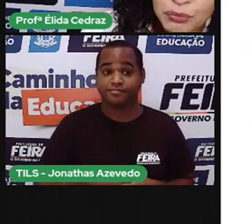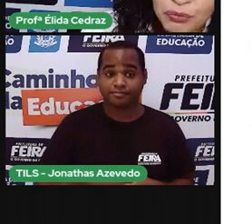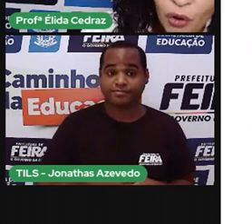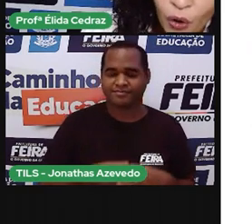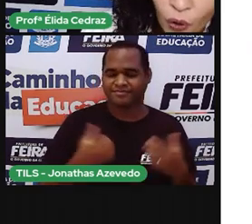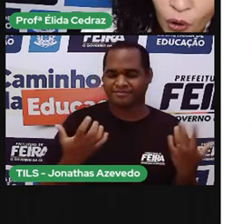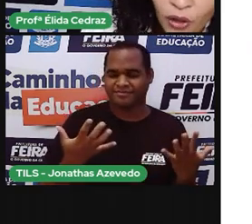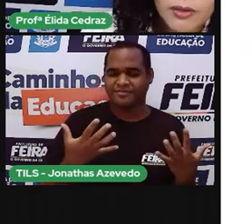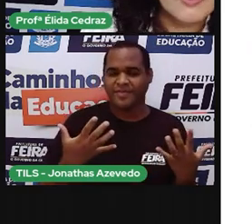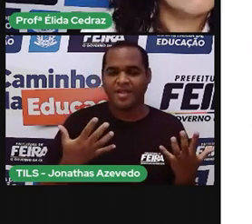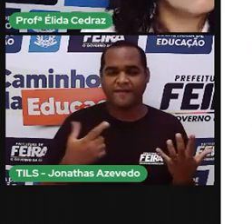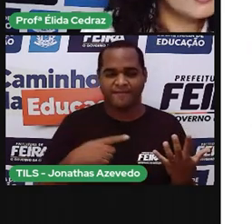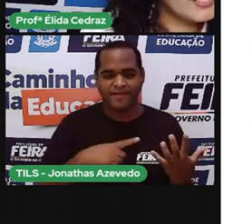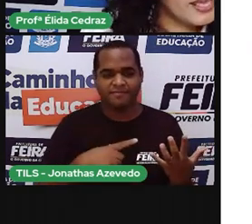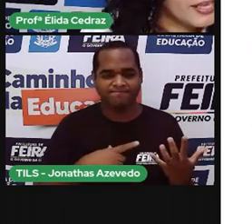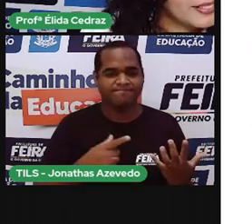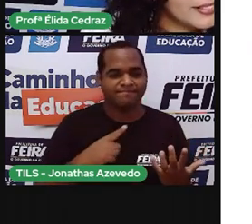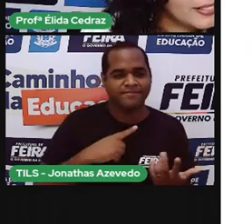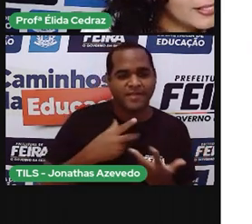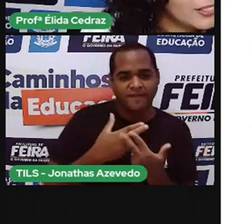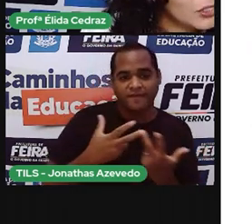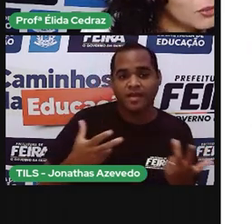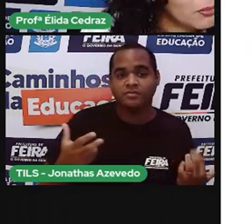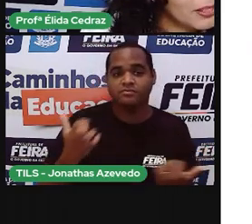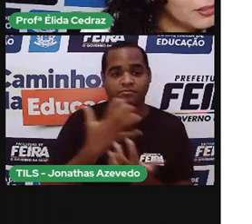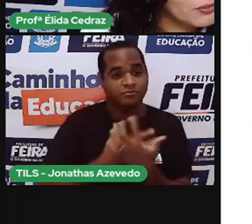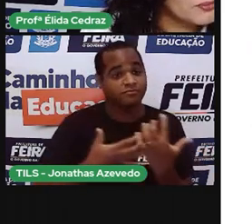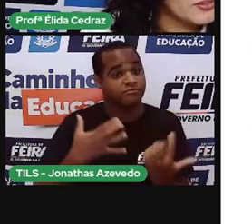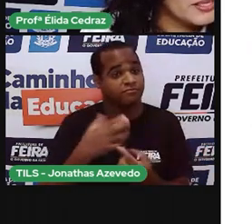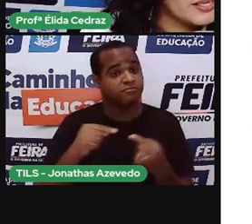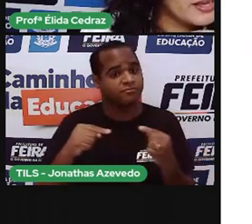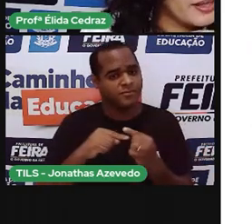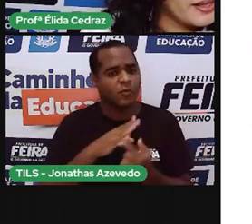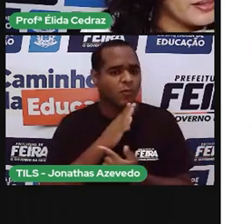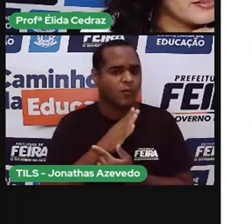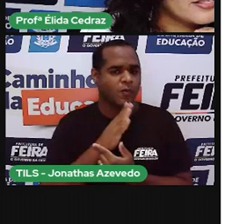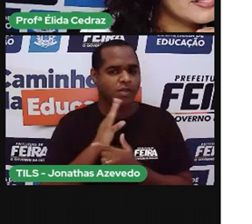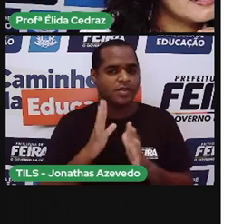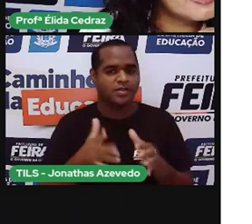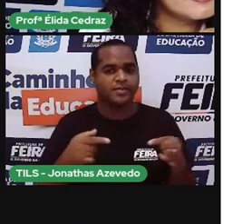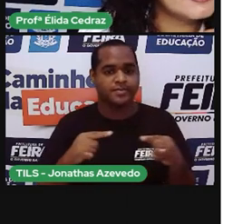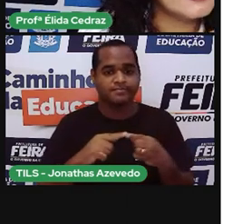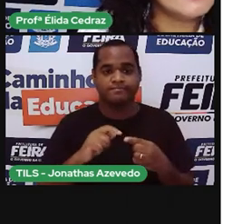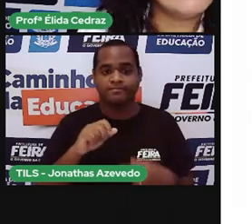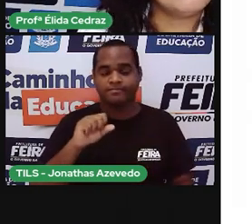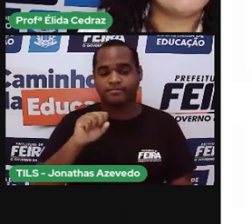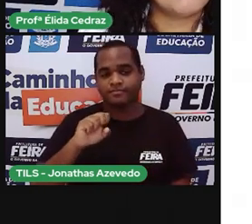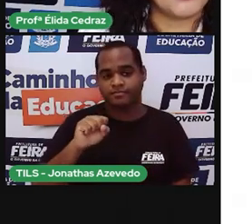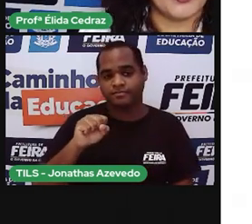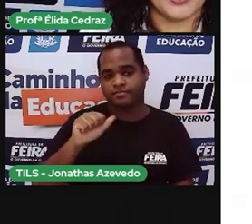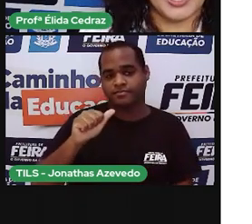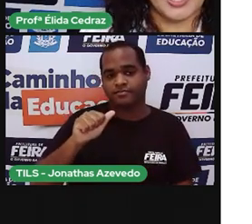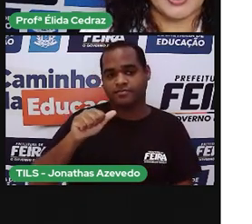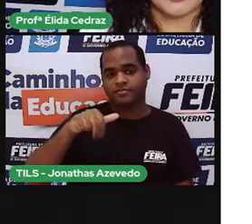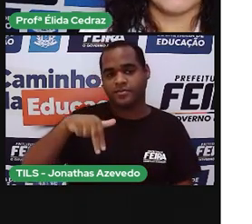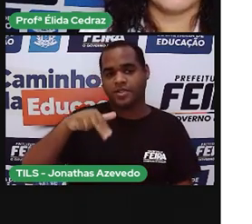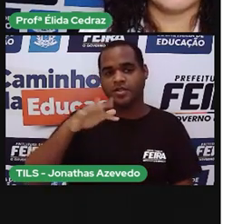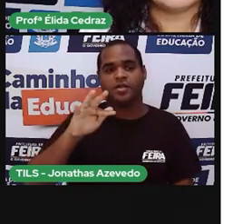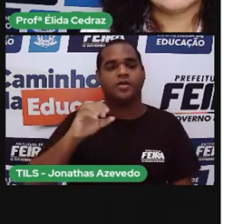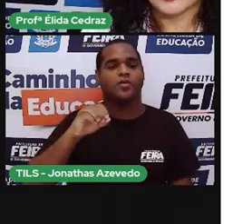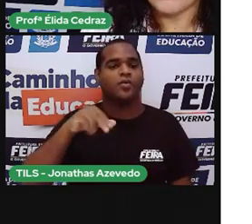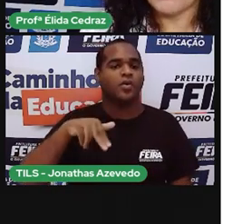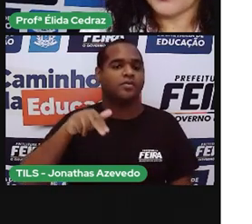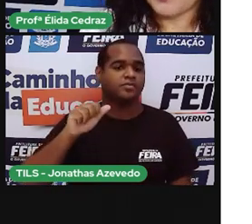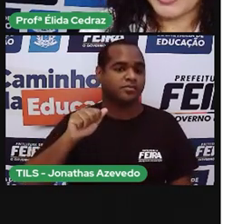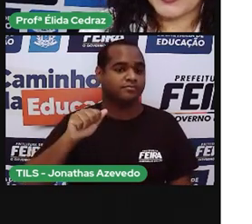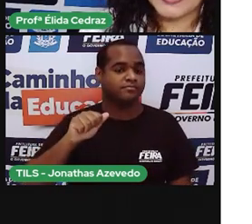ouvir muito Forró É sim instrumento é a TAM lona